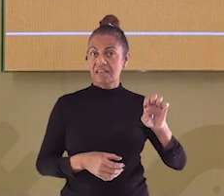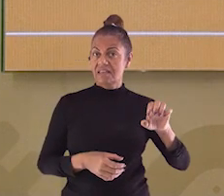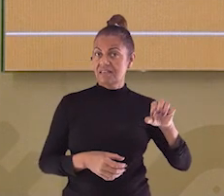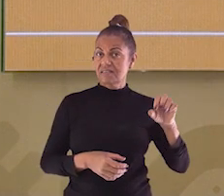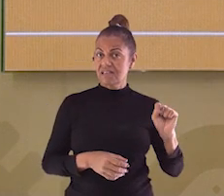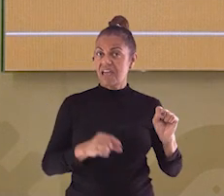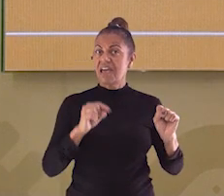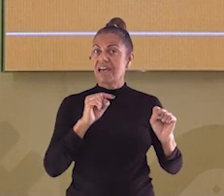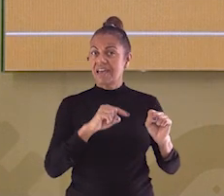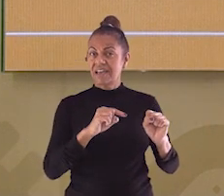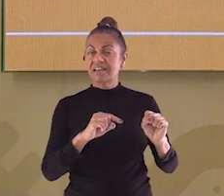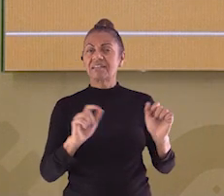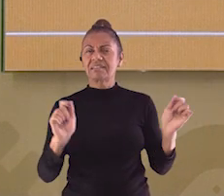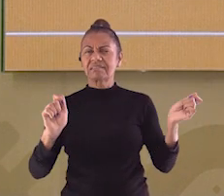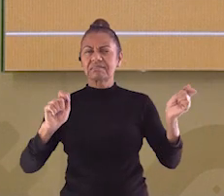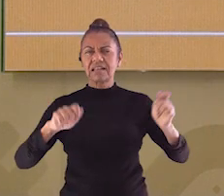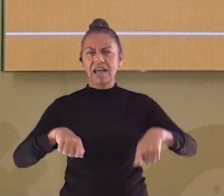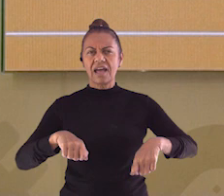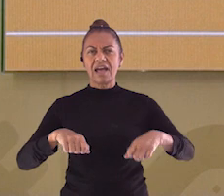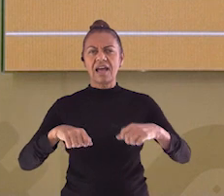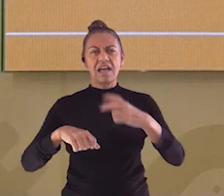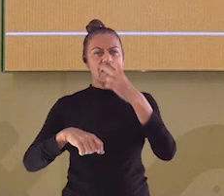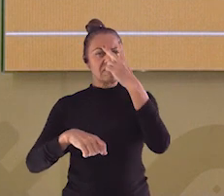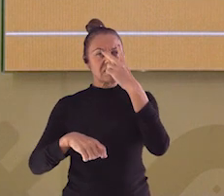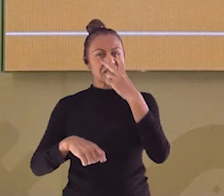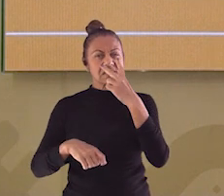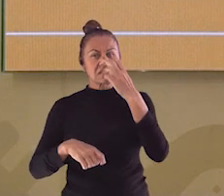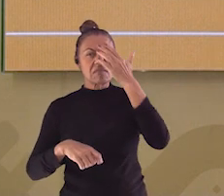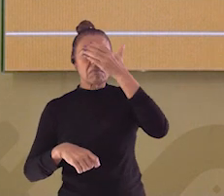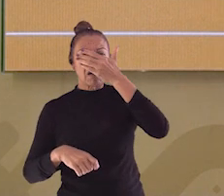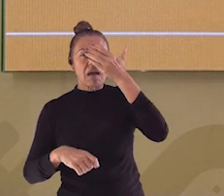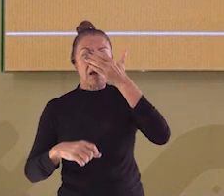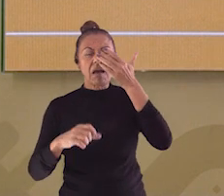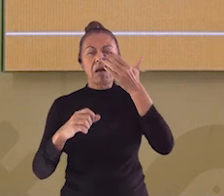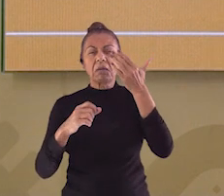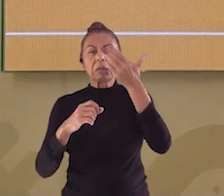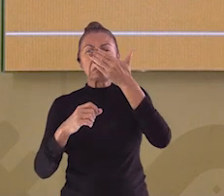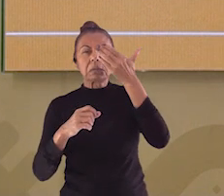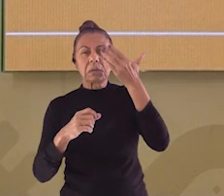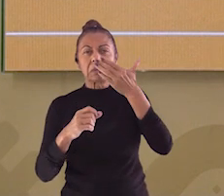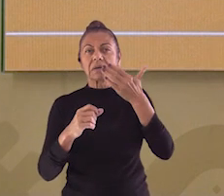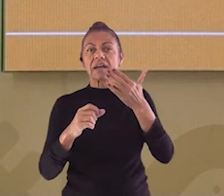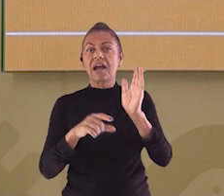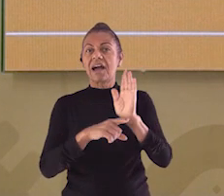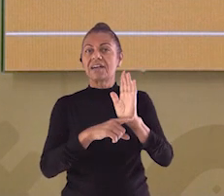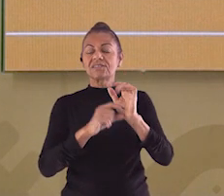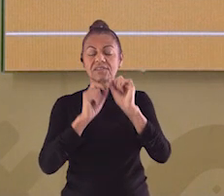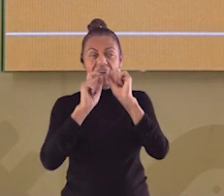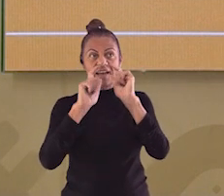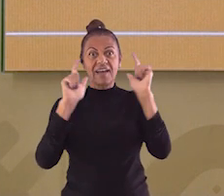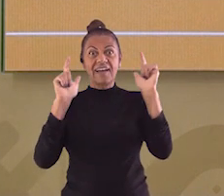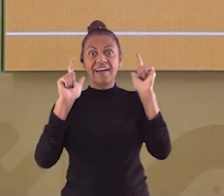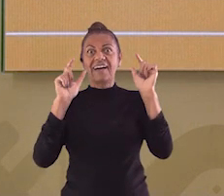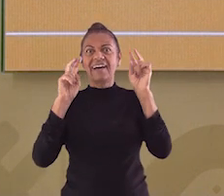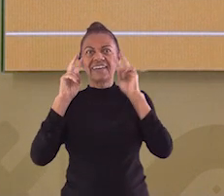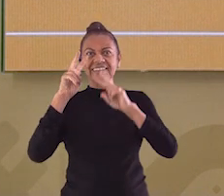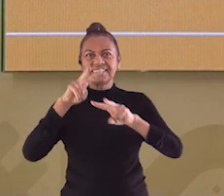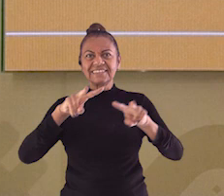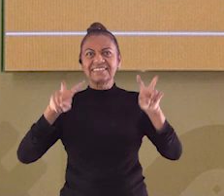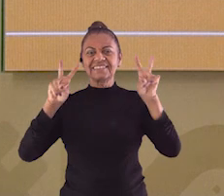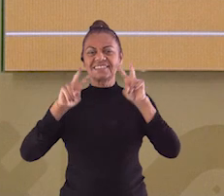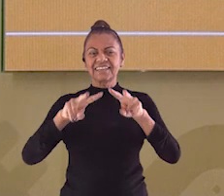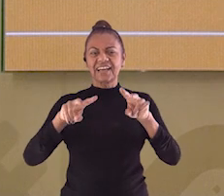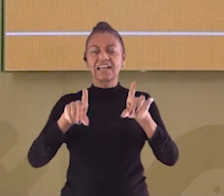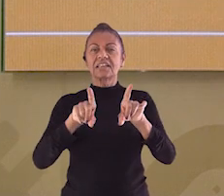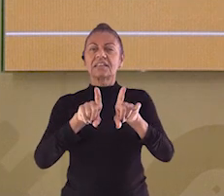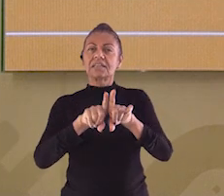Os problemas de visão de seus usuários. Também nos permitem enxergar corpos a grandes